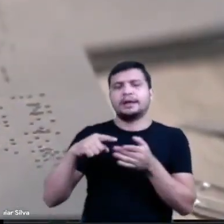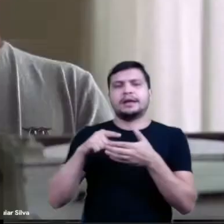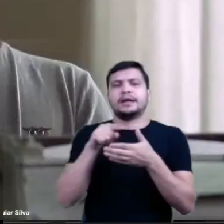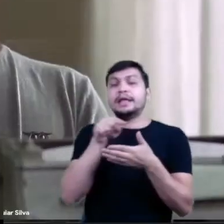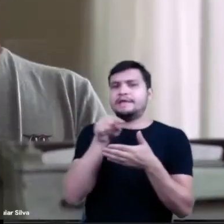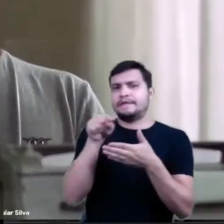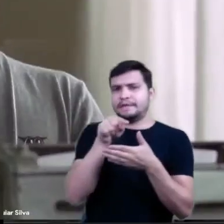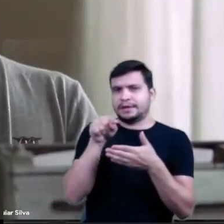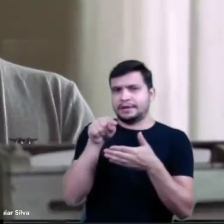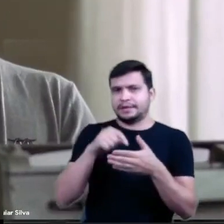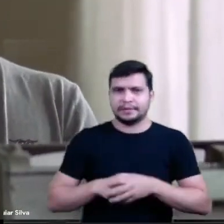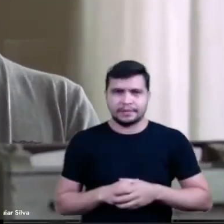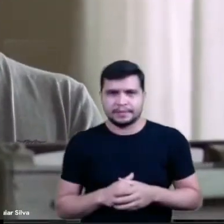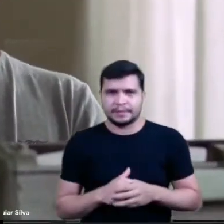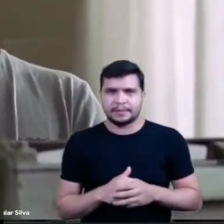Variações...